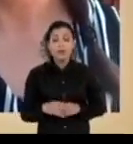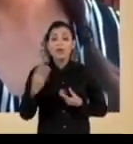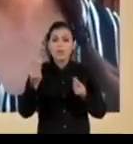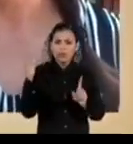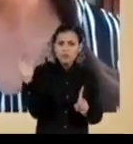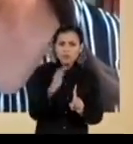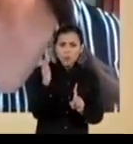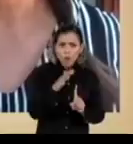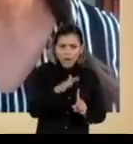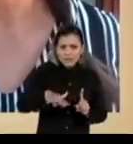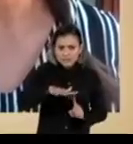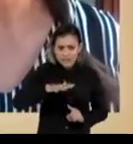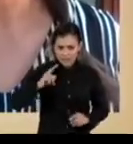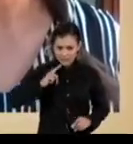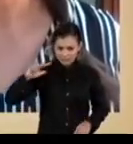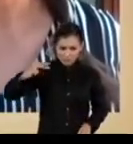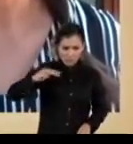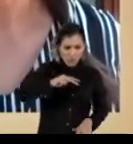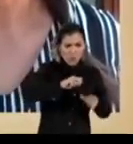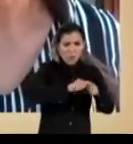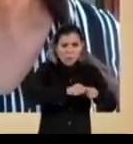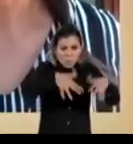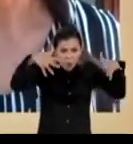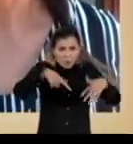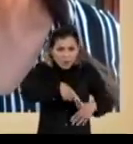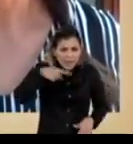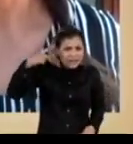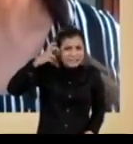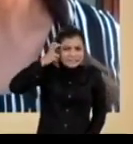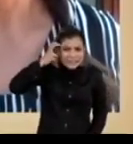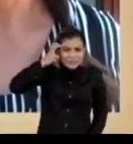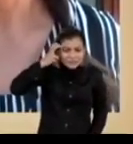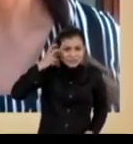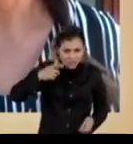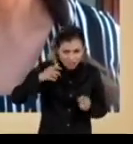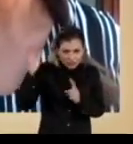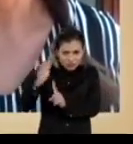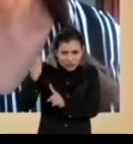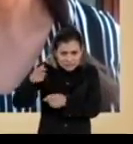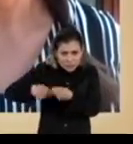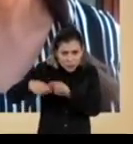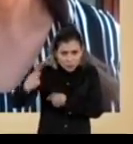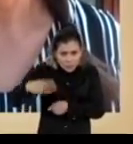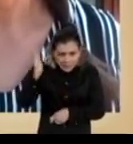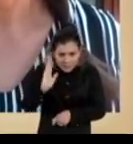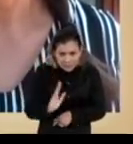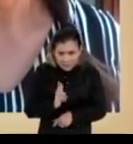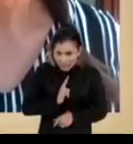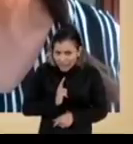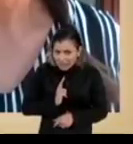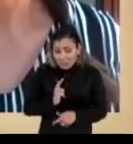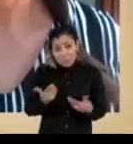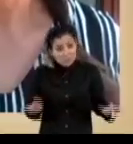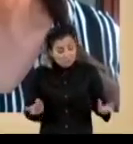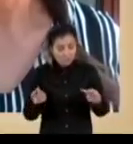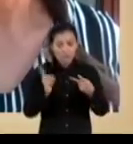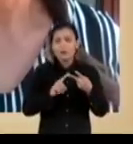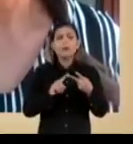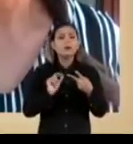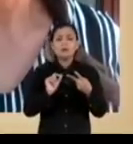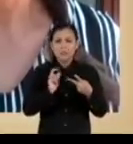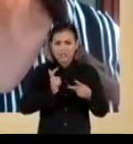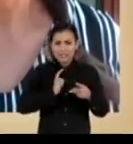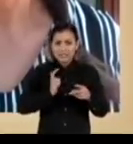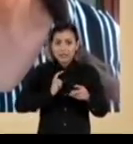impacto desses ataques às refinarias sauditas, os impactos à economia brasileira e também se essa